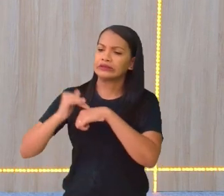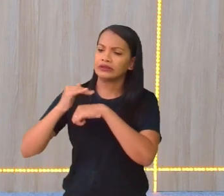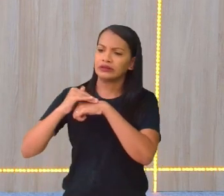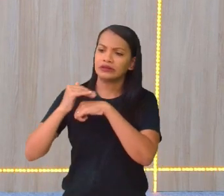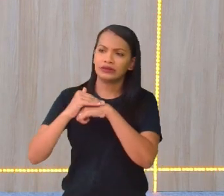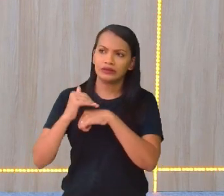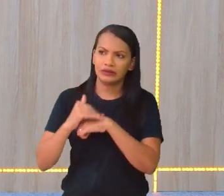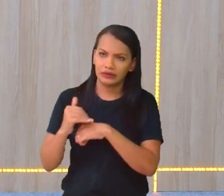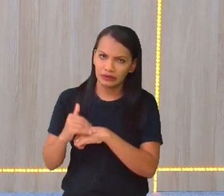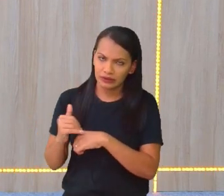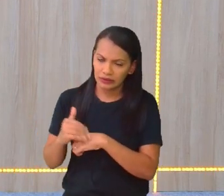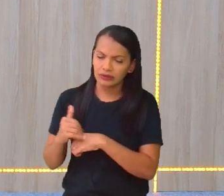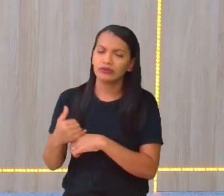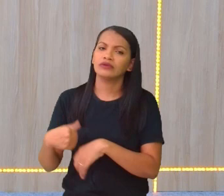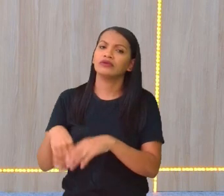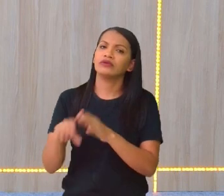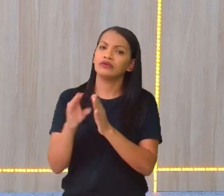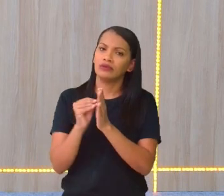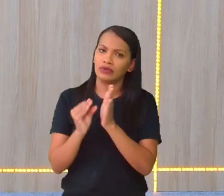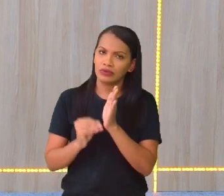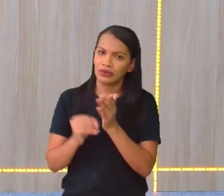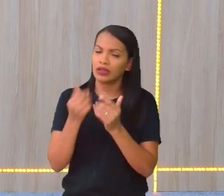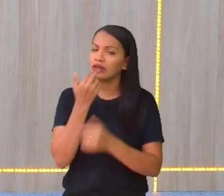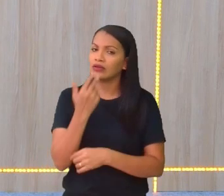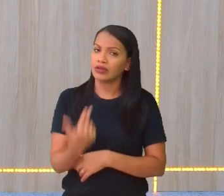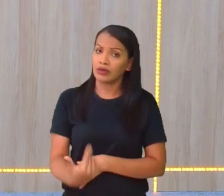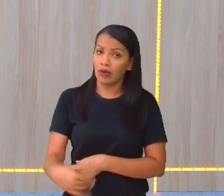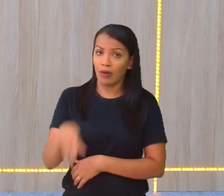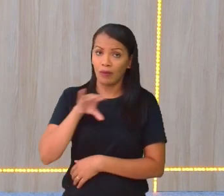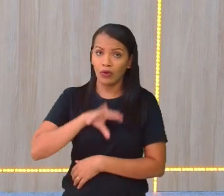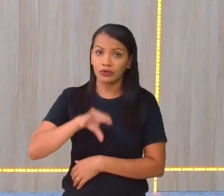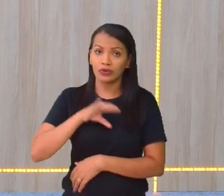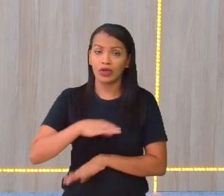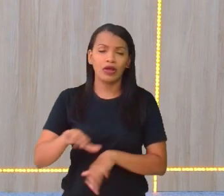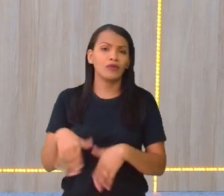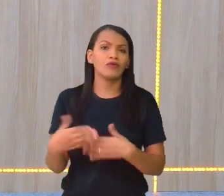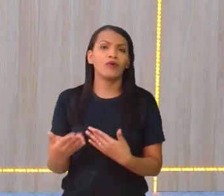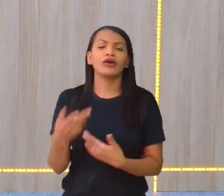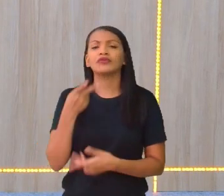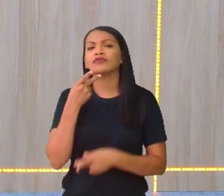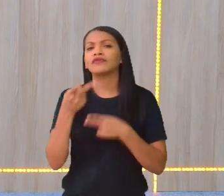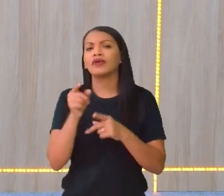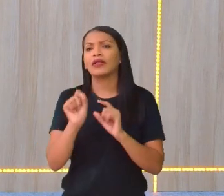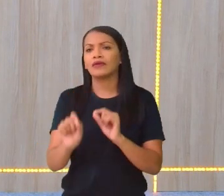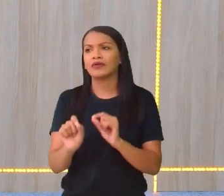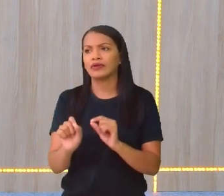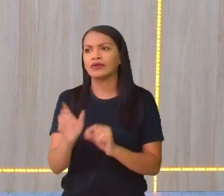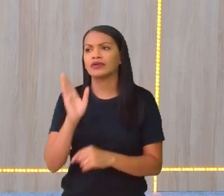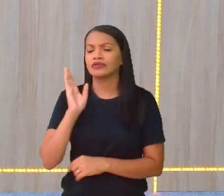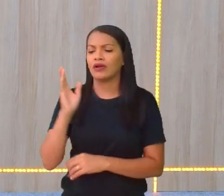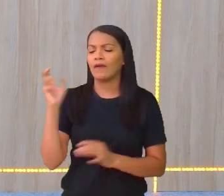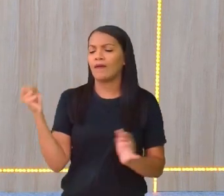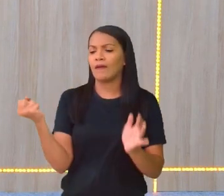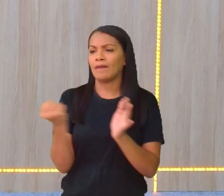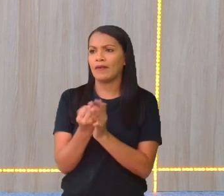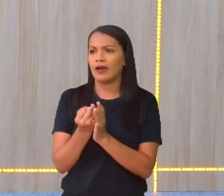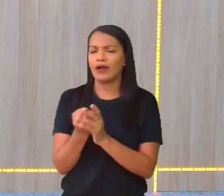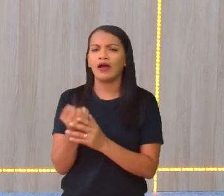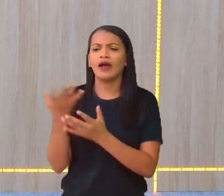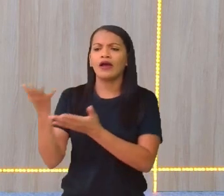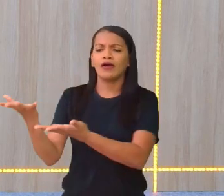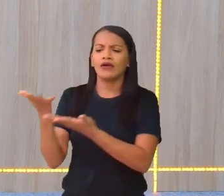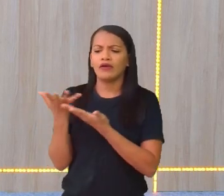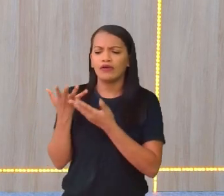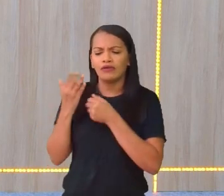carinho mais um conteúdo de língua portuguesa. Quando falo assim, virou até uma marca, não é? Porque